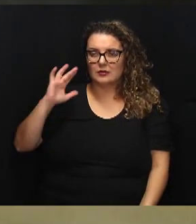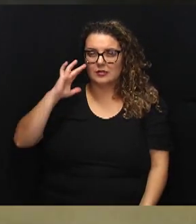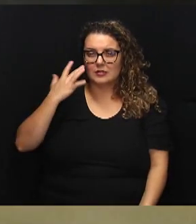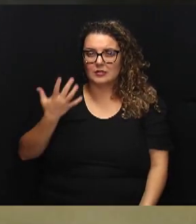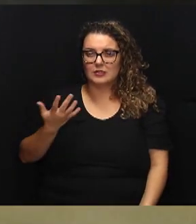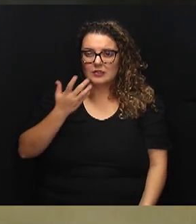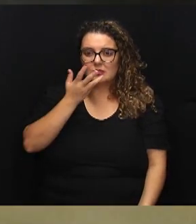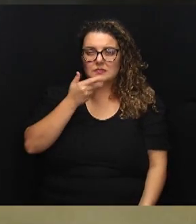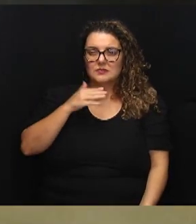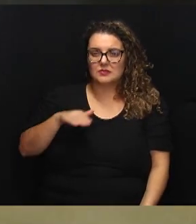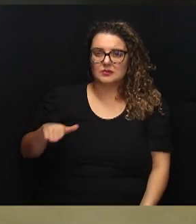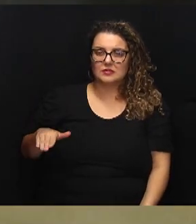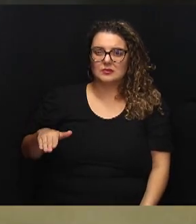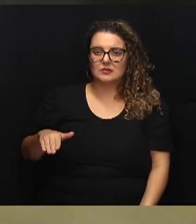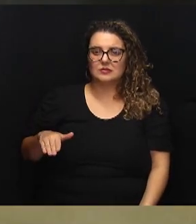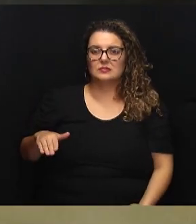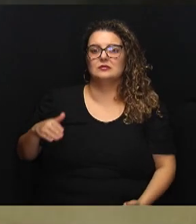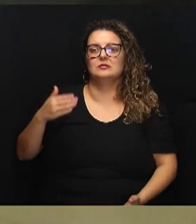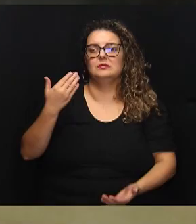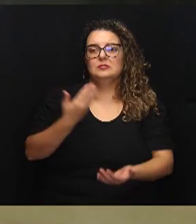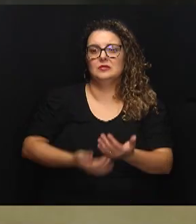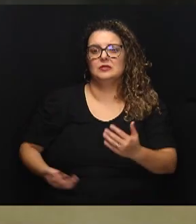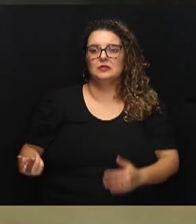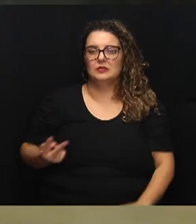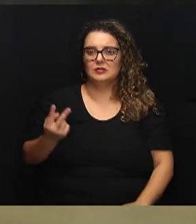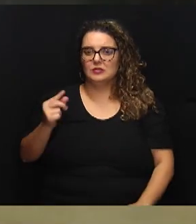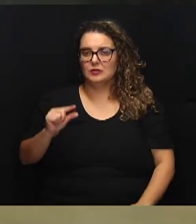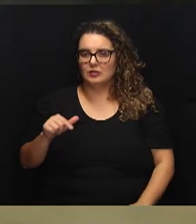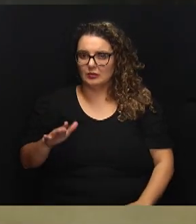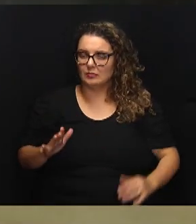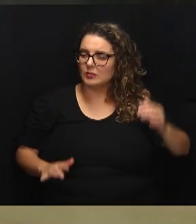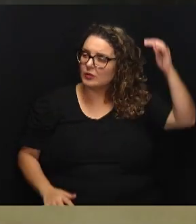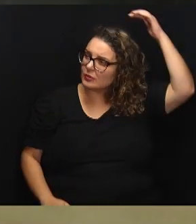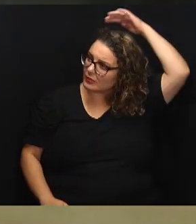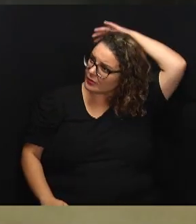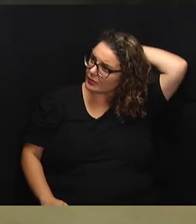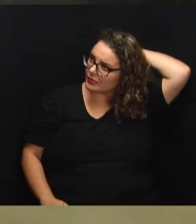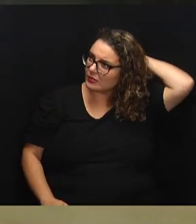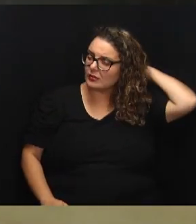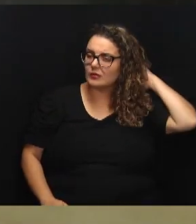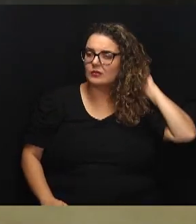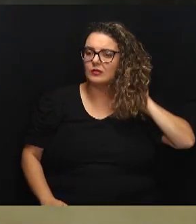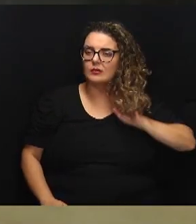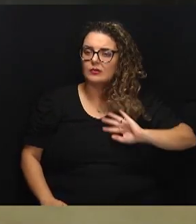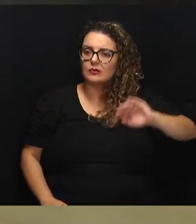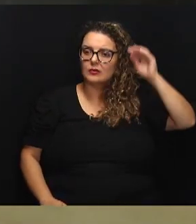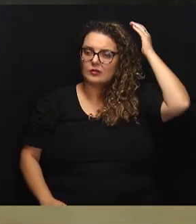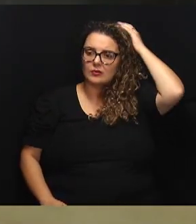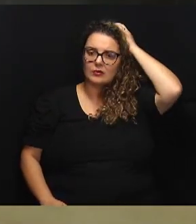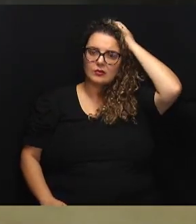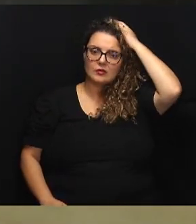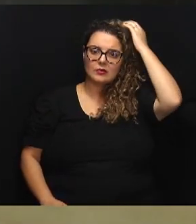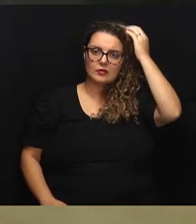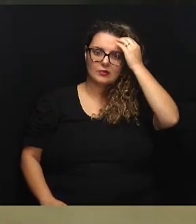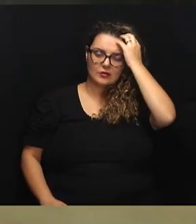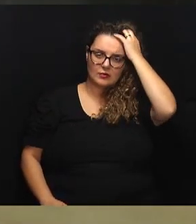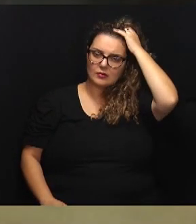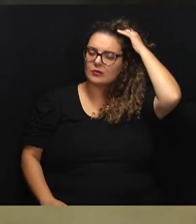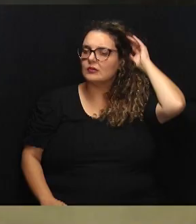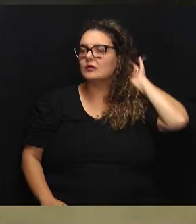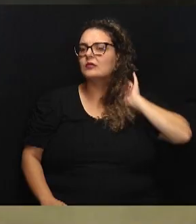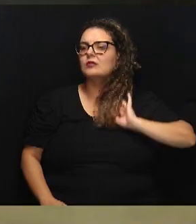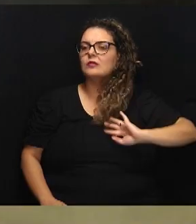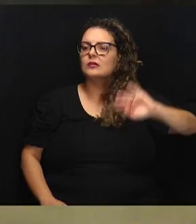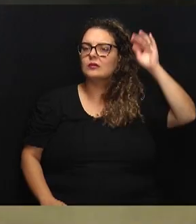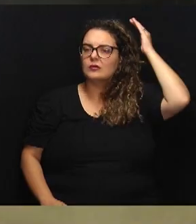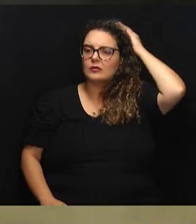criança ela acaba desvalorizando um pouco mais, porque a gente perdeu um pouco da naturalidade,